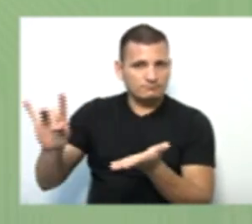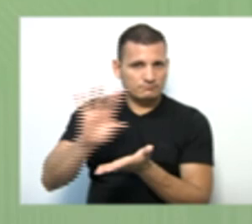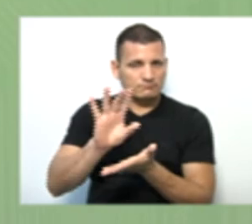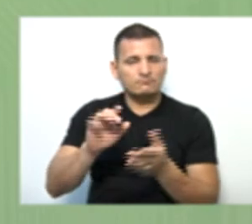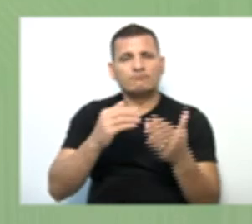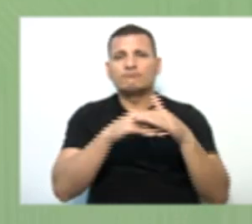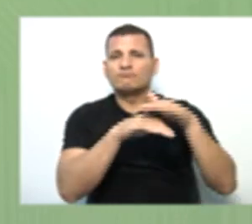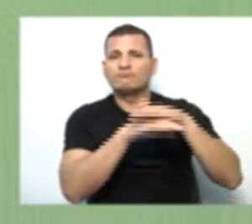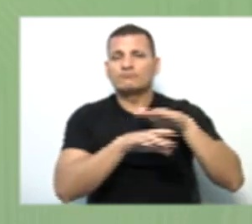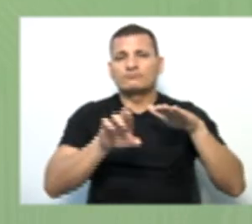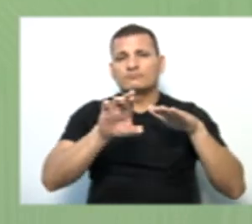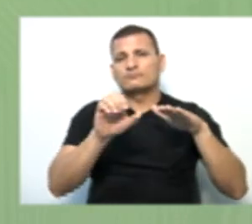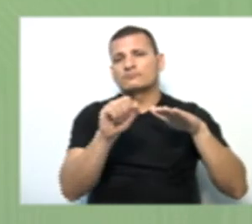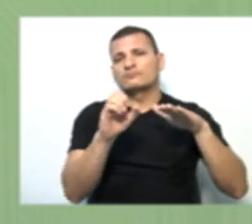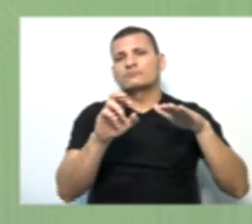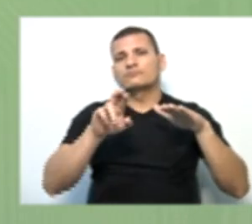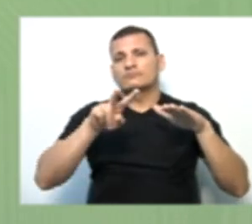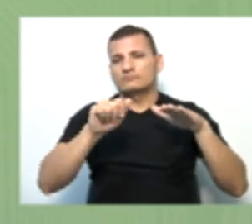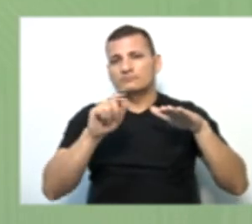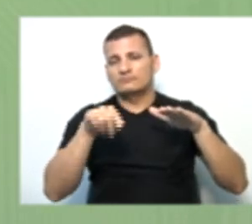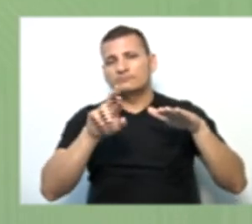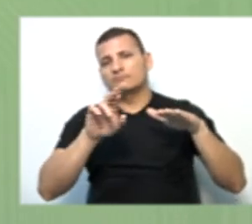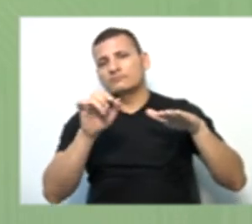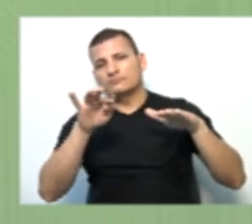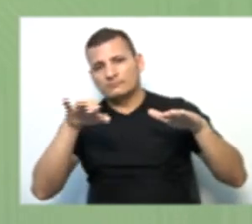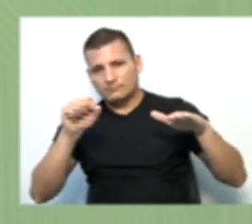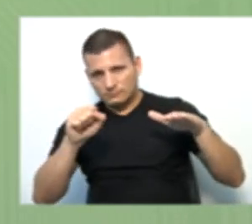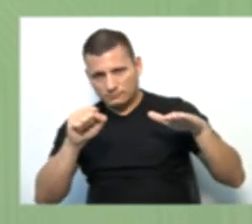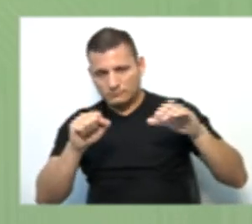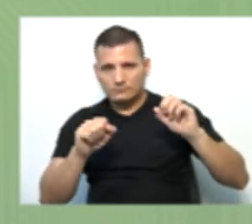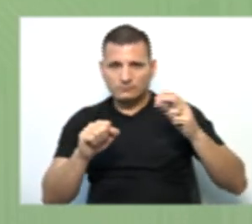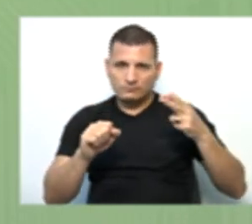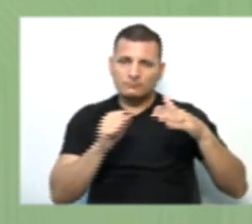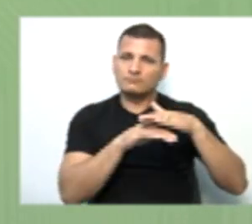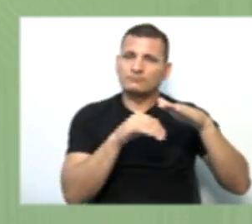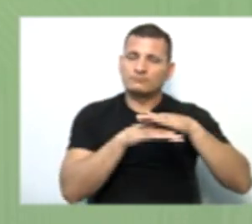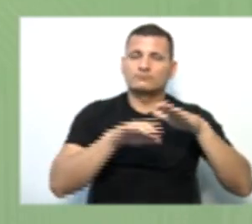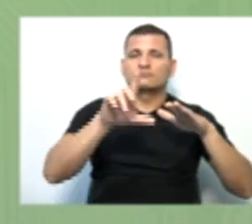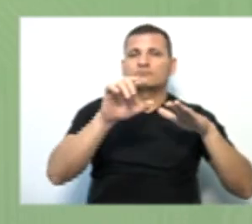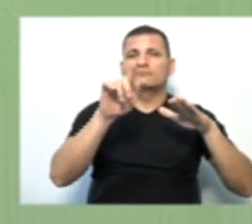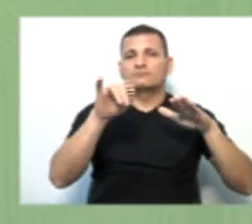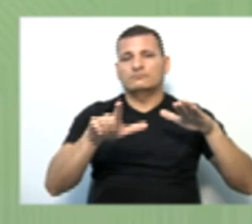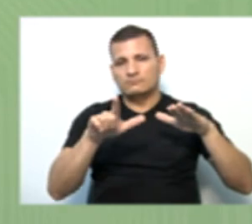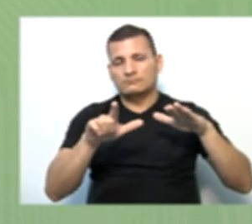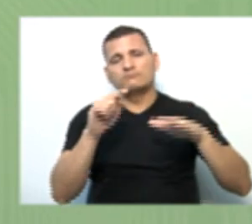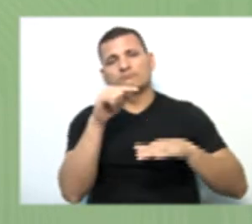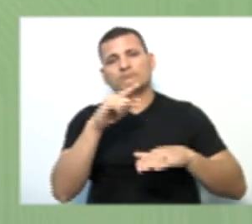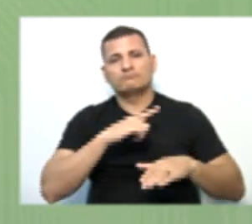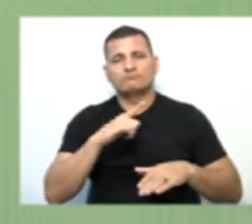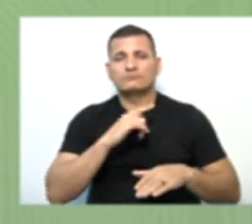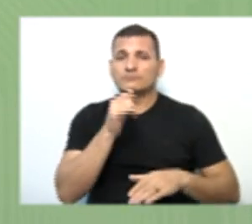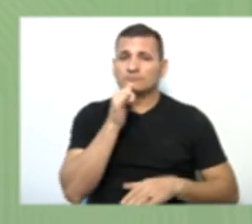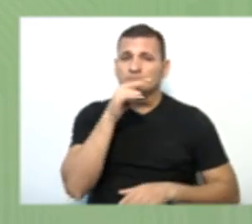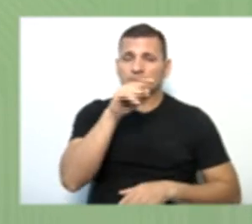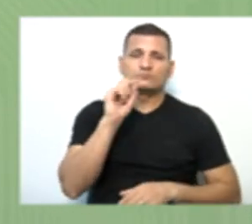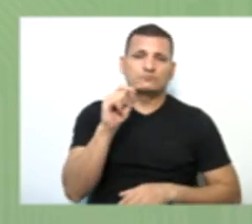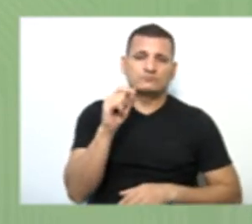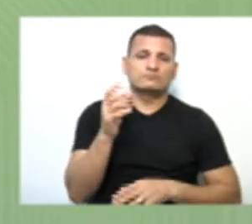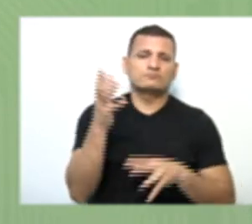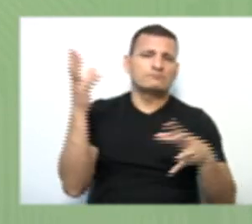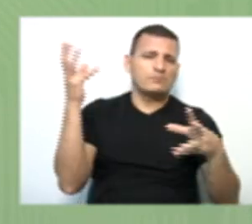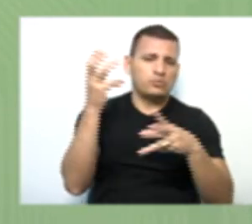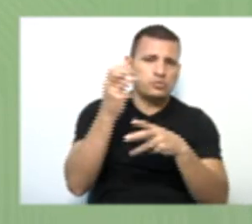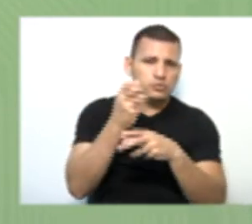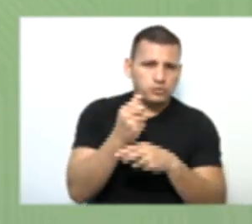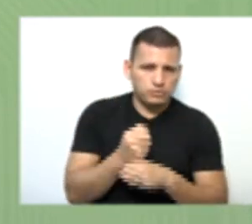que é a RATS e a reserva legal. Aí nós temos aqui o exemplo de um balanço patrimonial. Então, nós temos